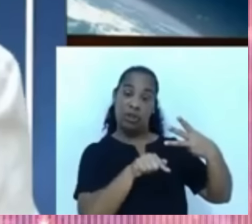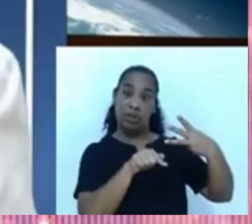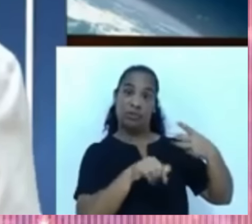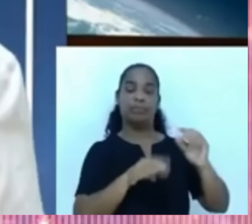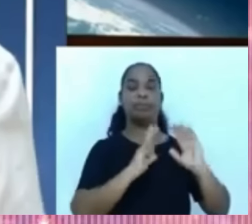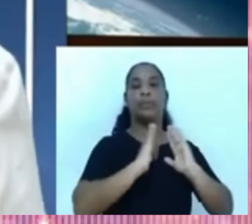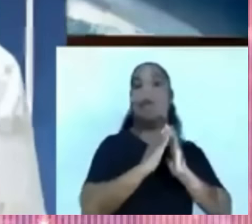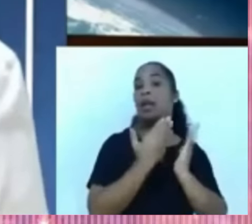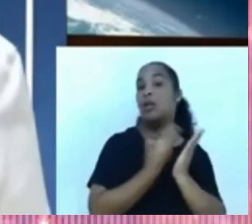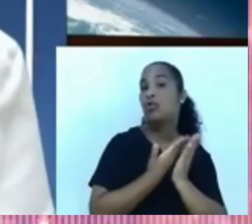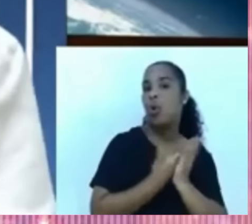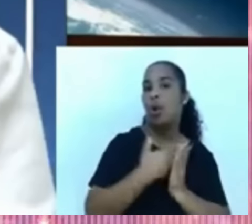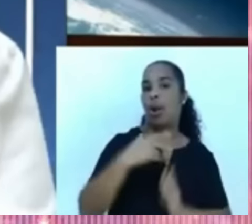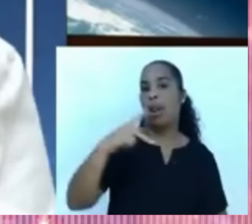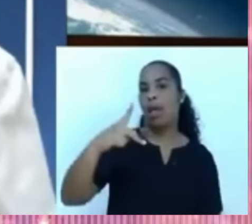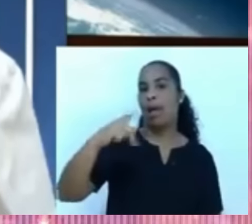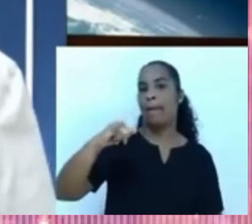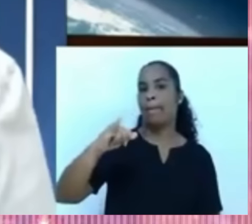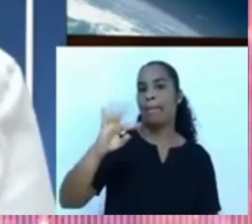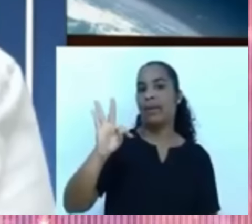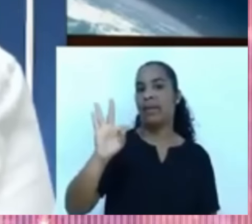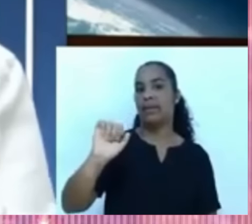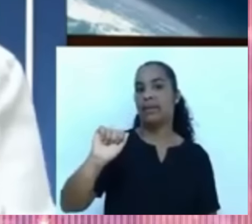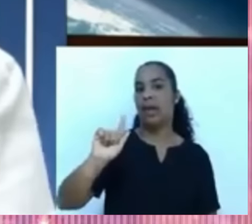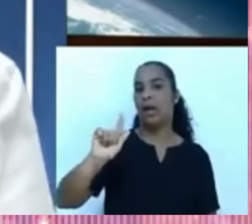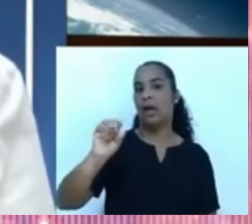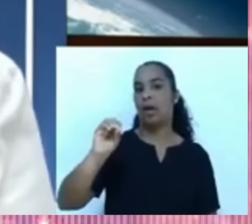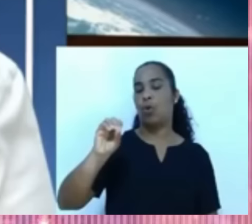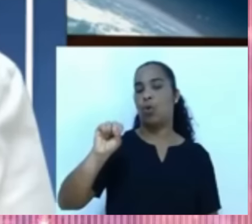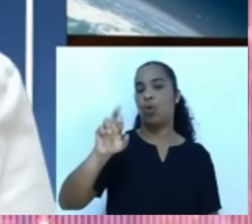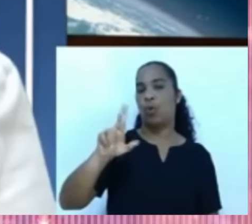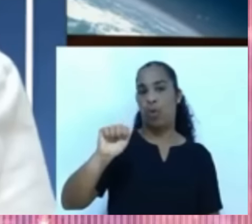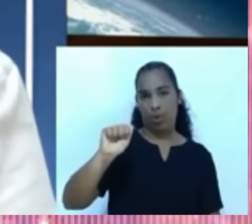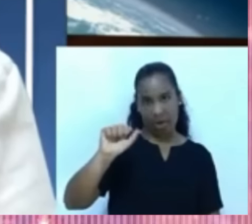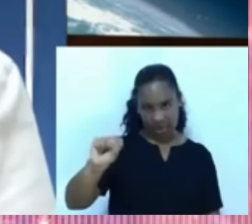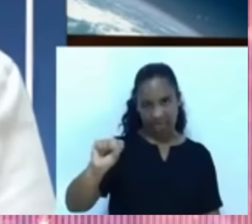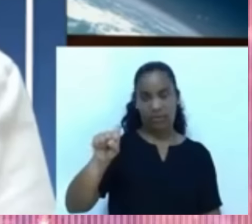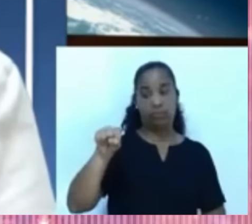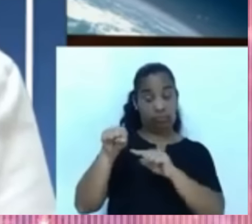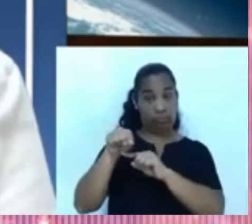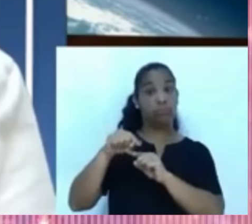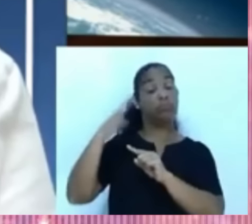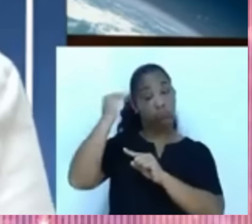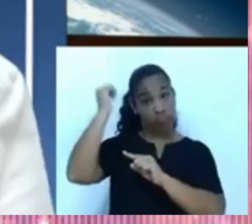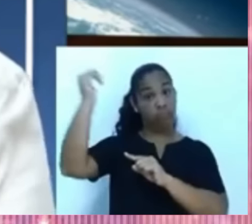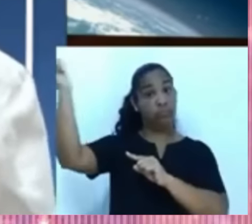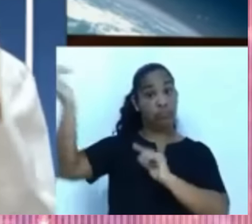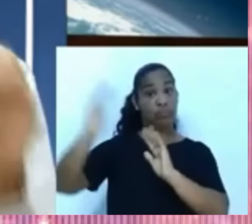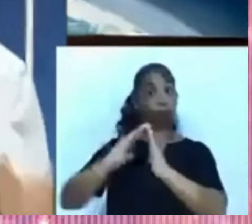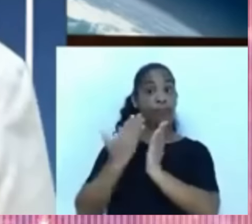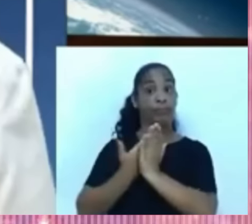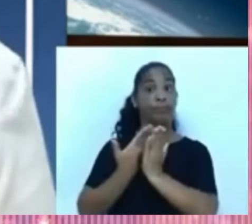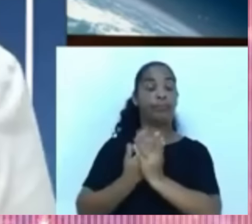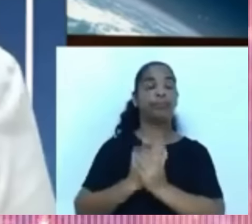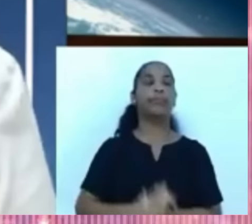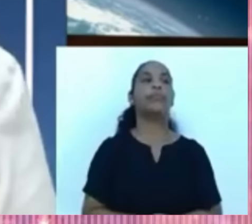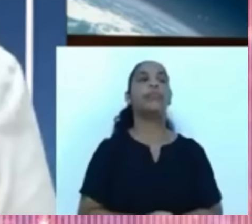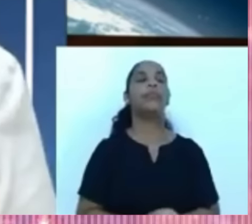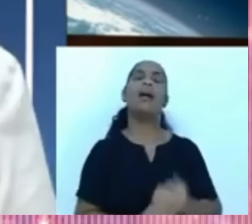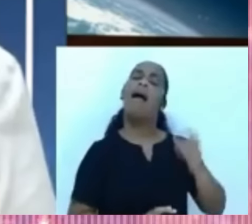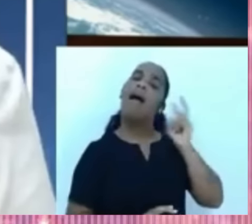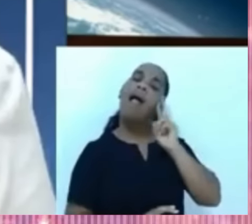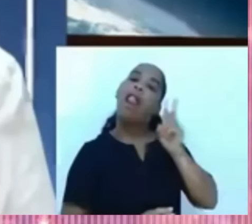Pitágoras se tornou célebre do mundo até hoje nós nos lembramos por exemplo na